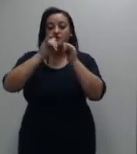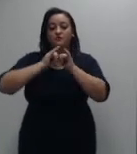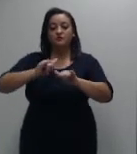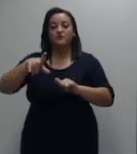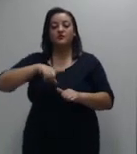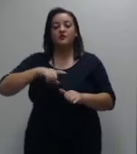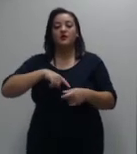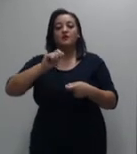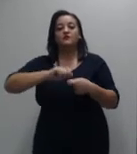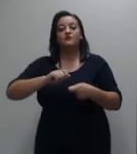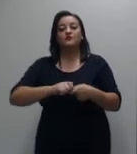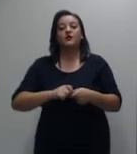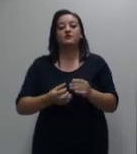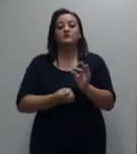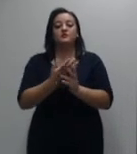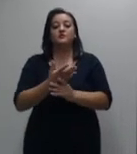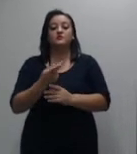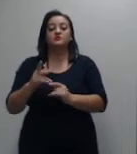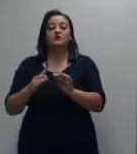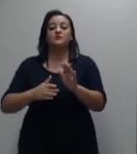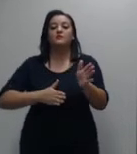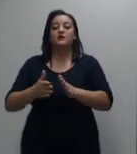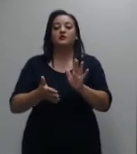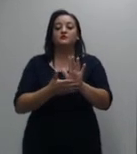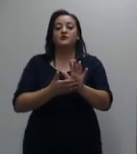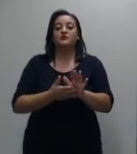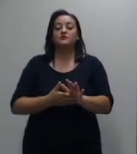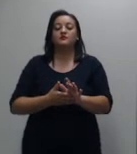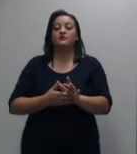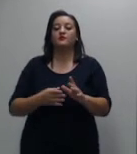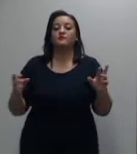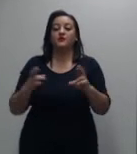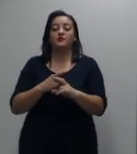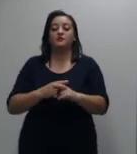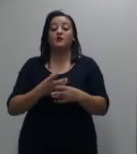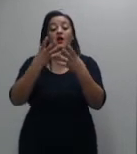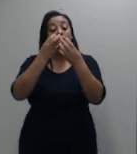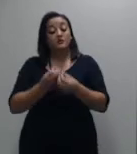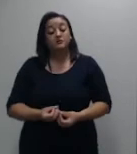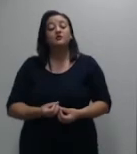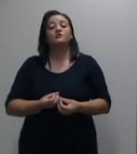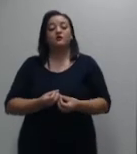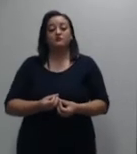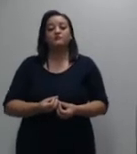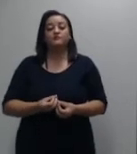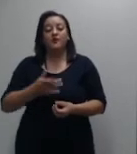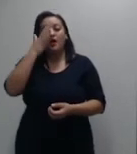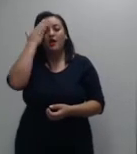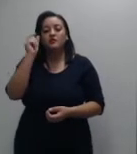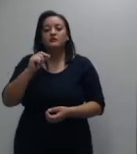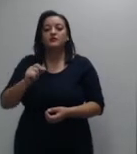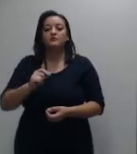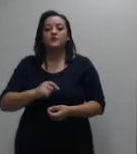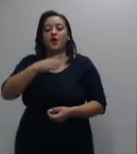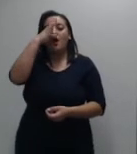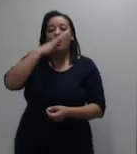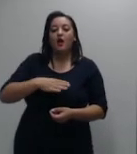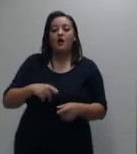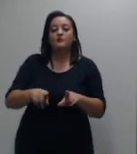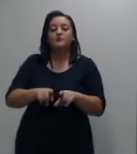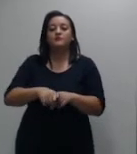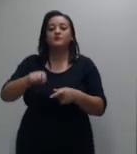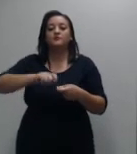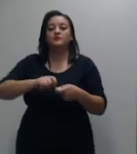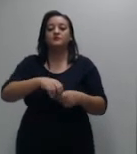partido do referido em sua contestação referente reta não as impugnou Ora sabe-se que eu usar trouxe modificações